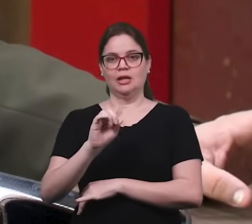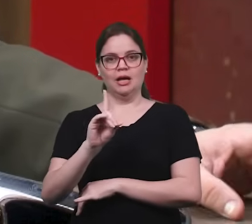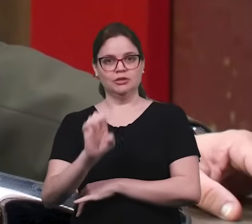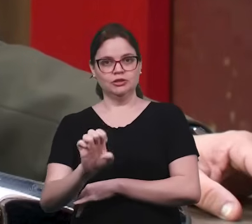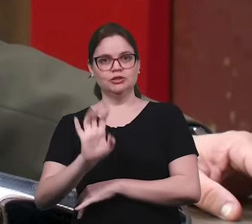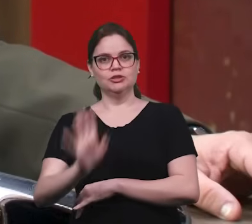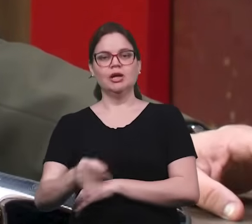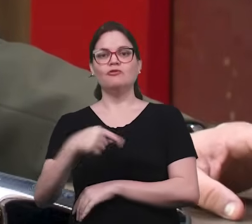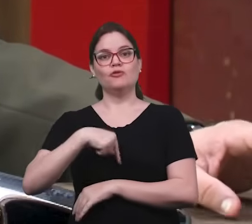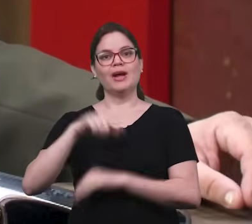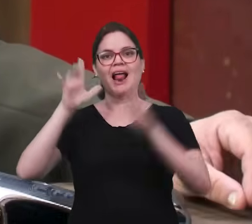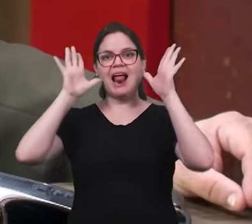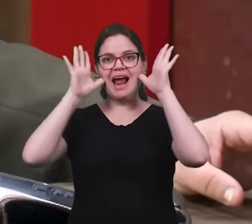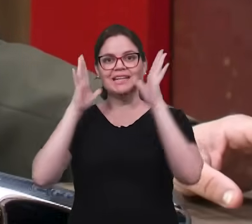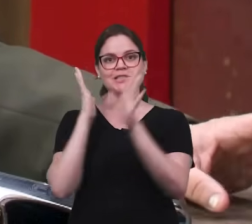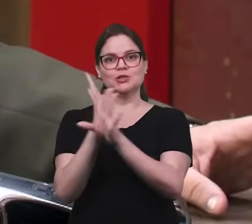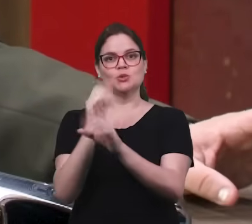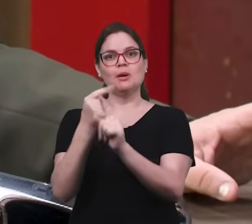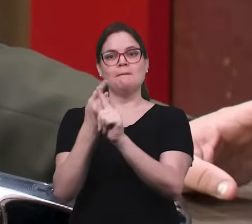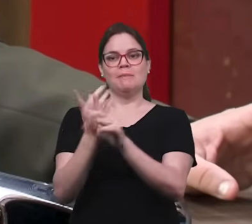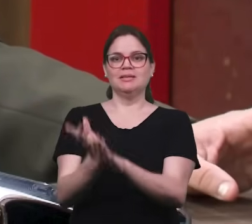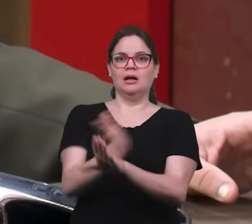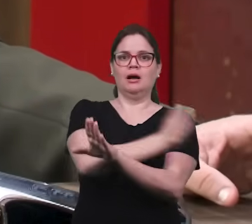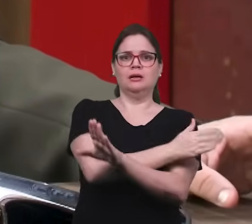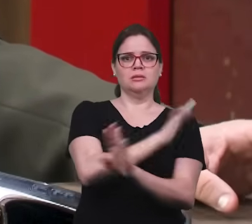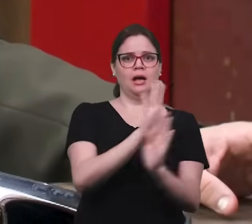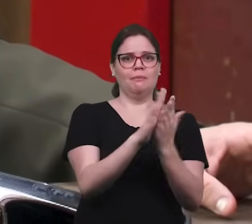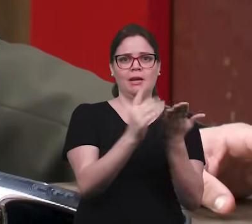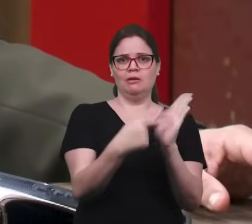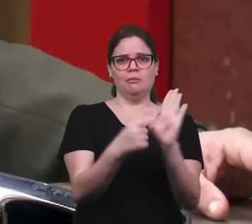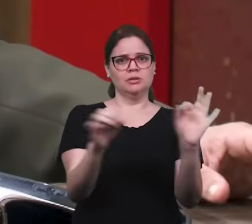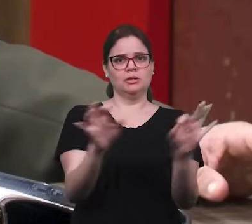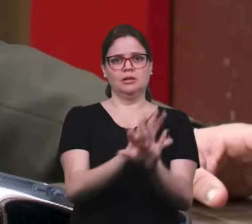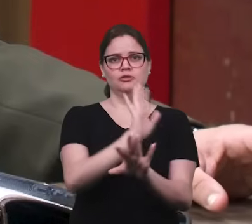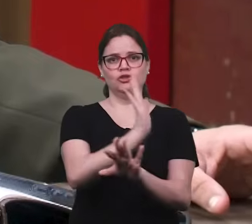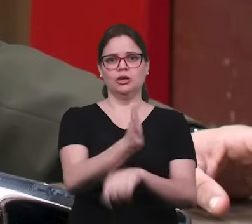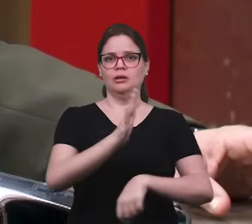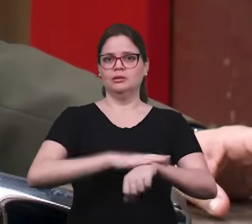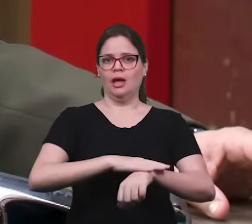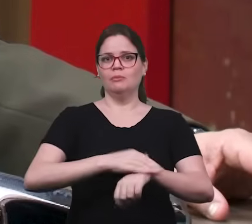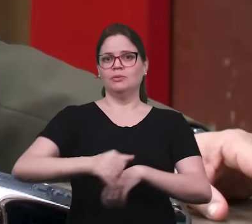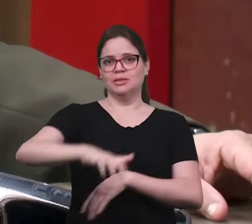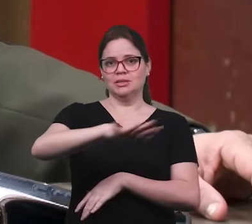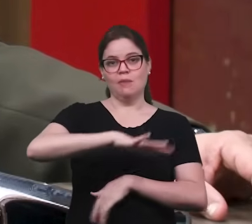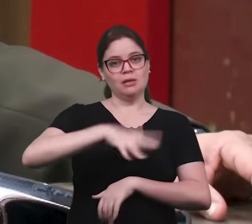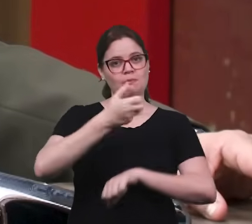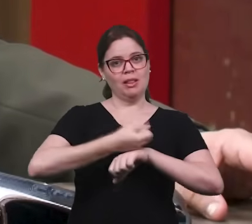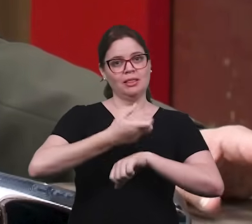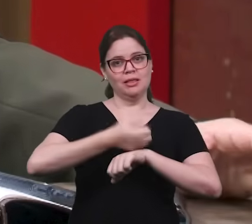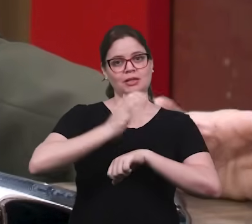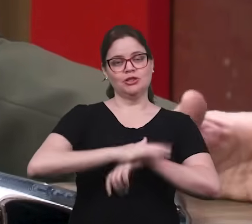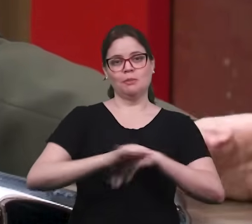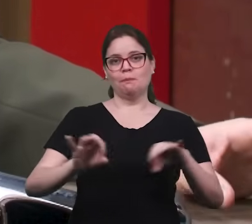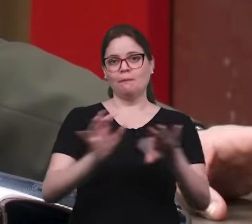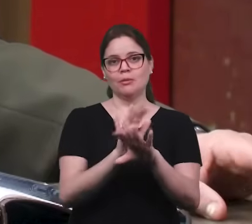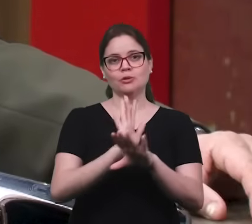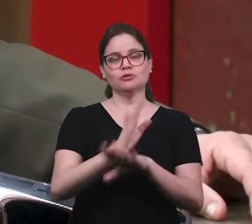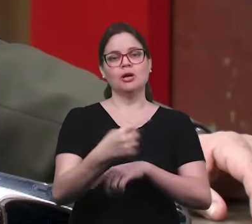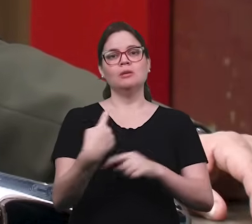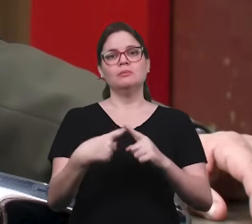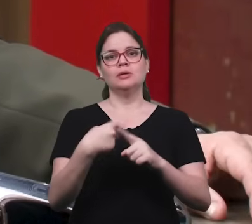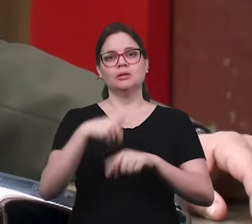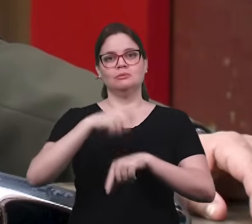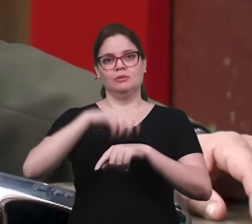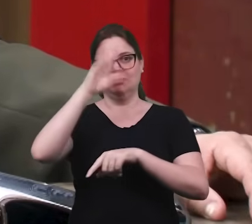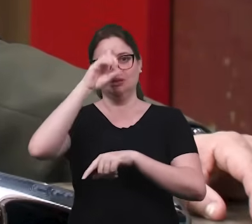estava estabelecida, né? Como tempo, espaço e matéria, ali já no start inicial, que foi a criação de Deus.